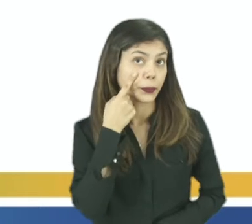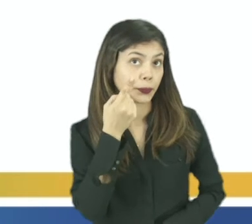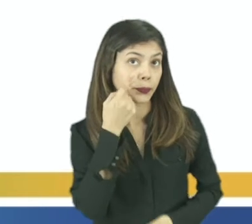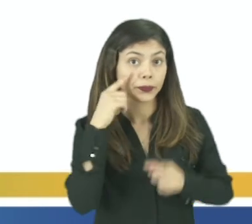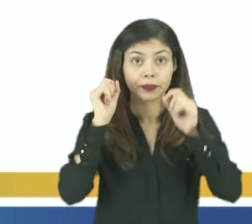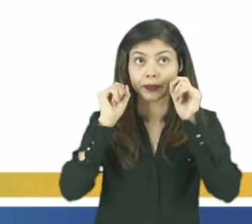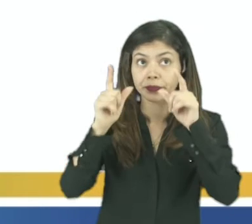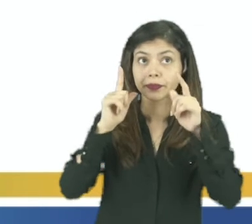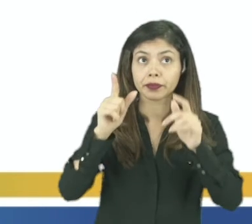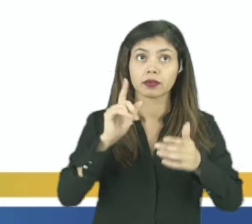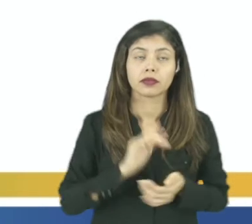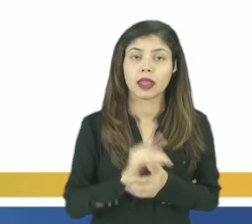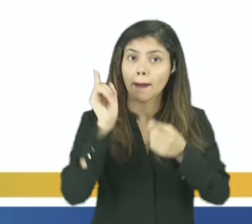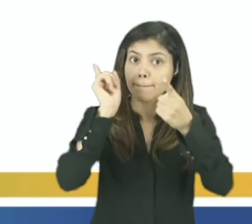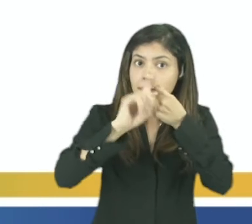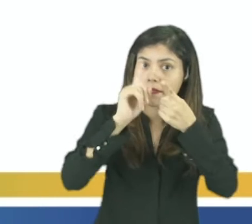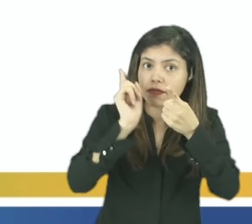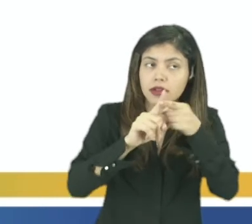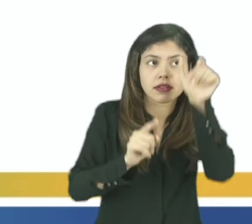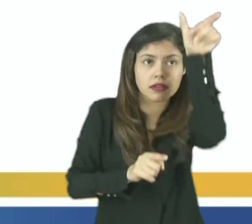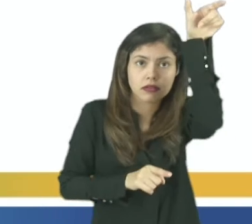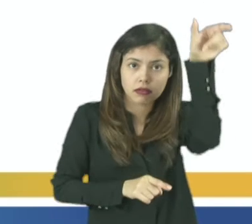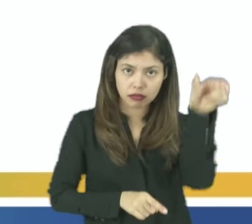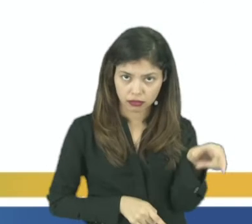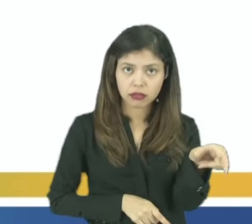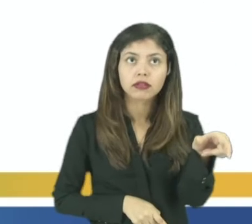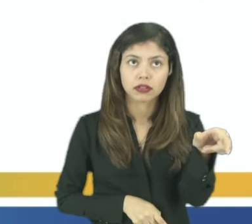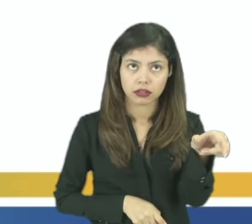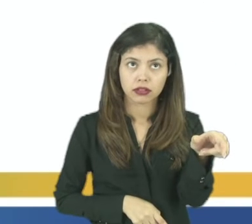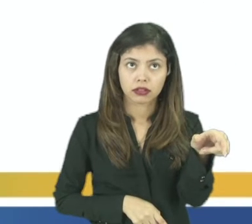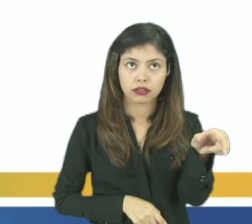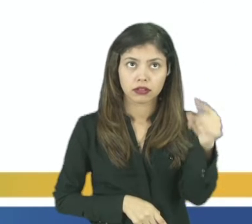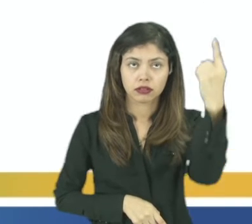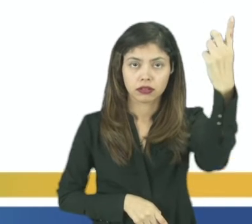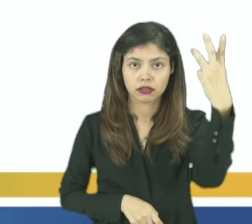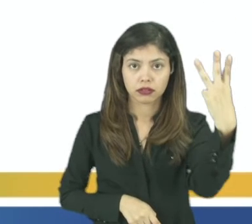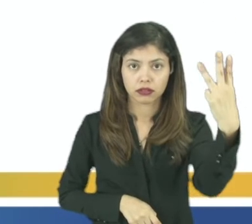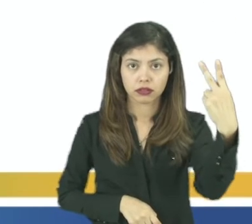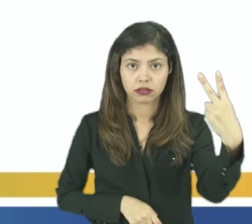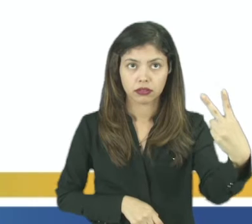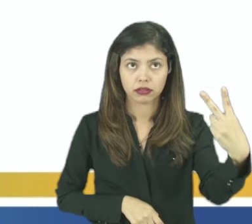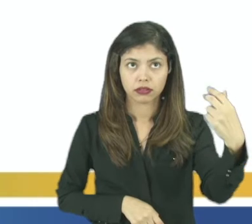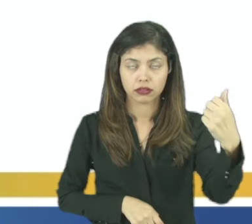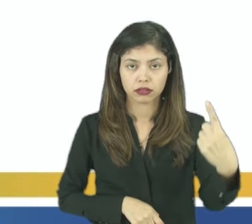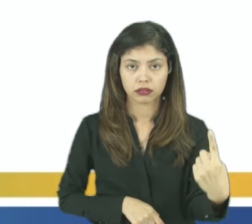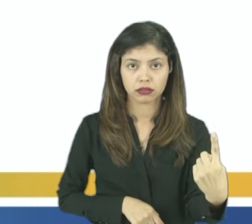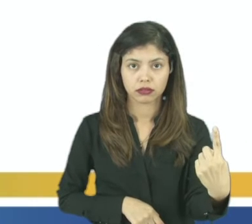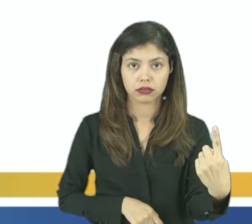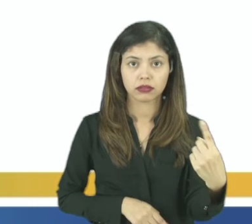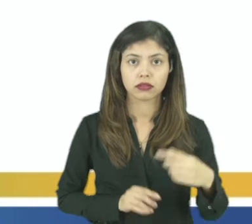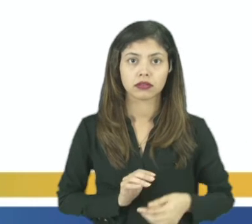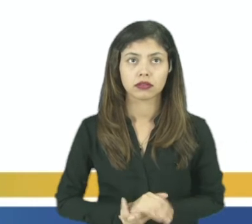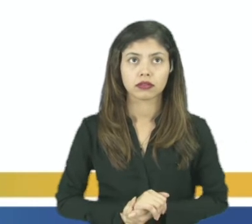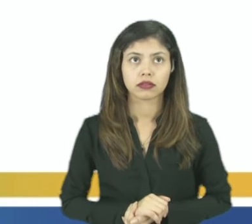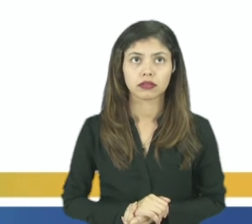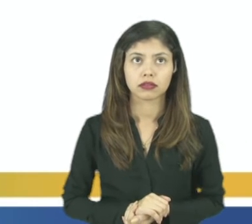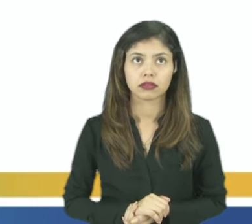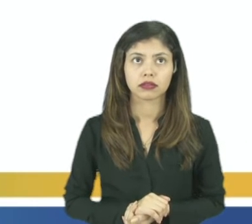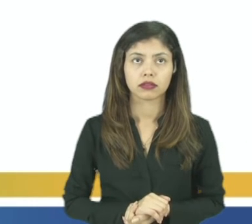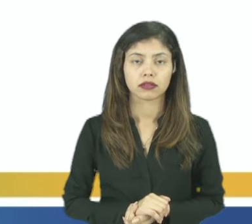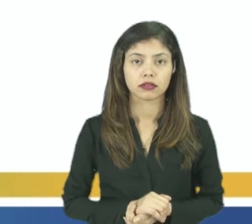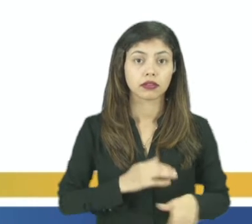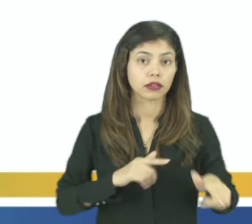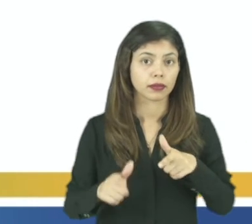observem a primeira coluna, nós temos os elementos 1, 3, 2 e 1. E aí nós